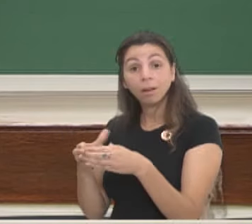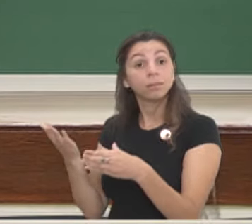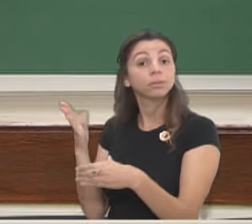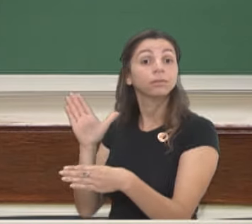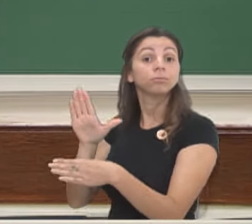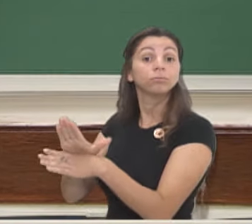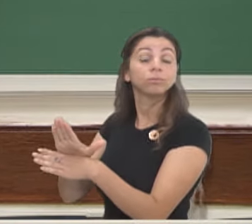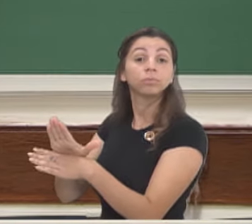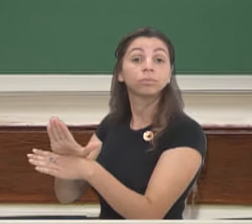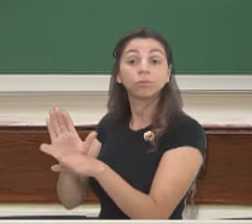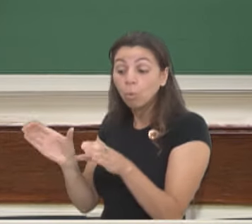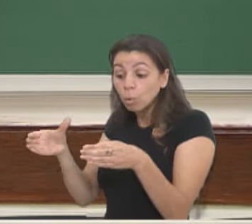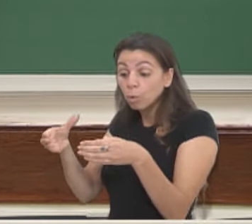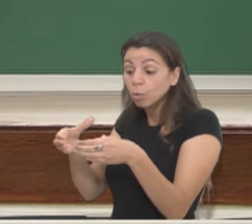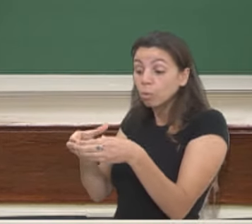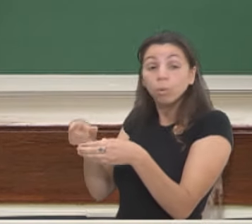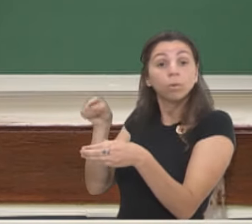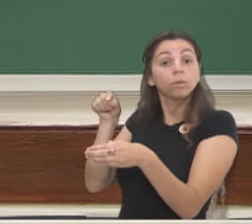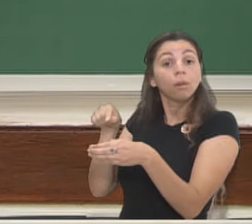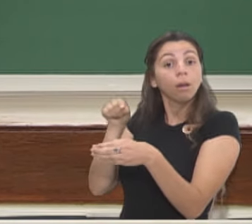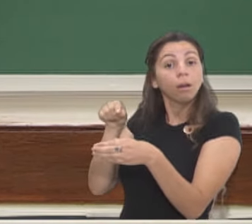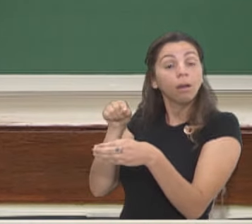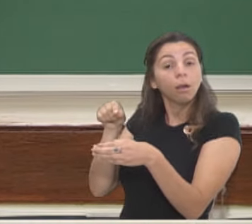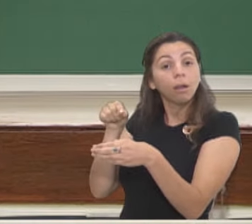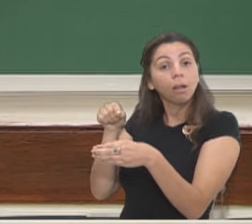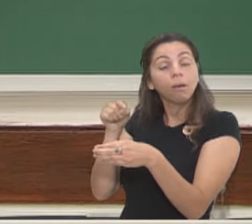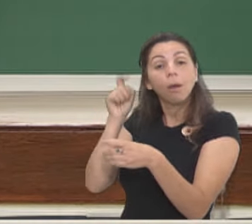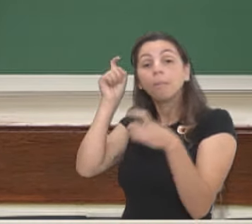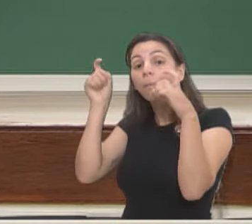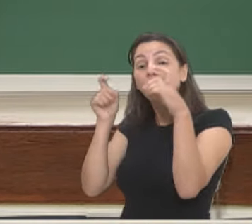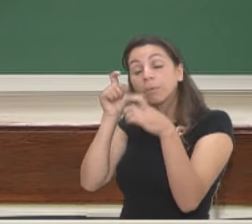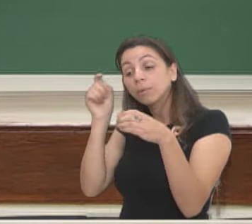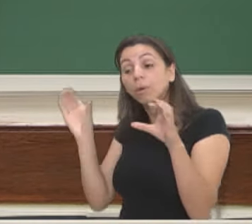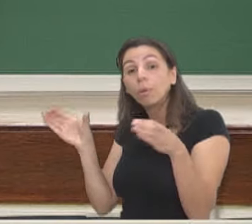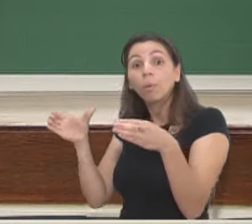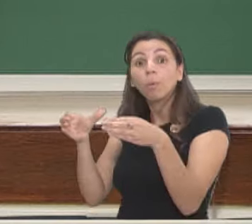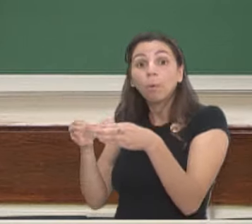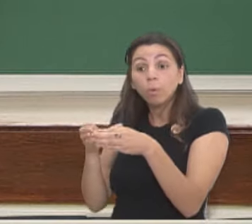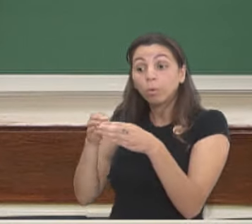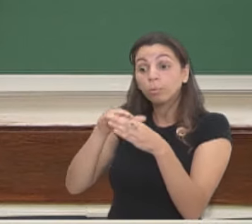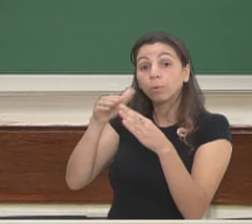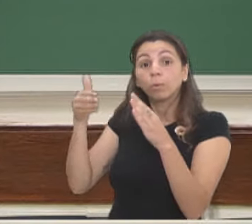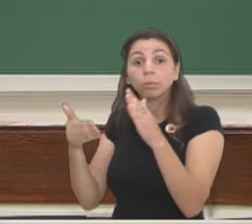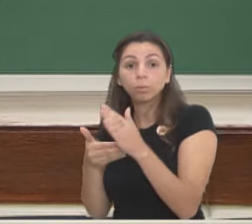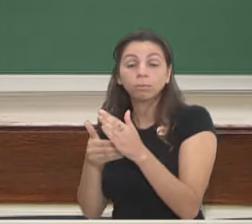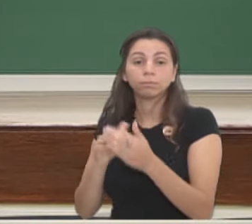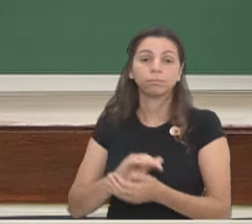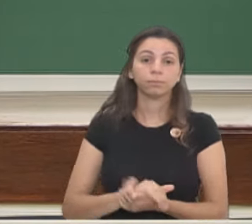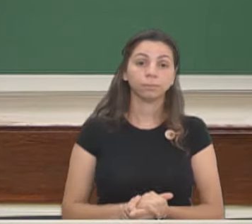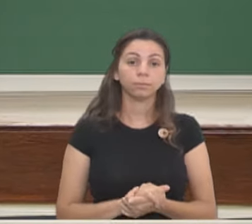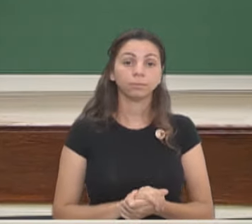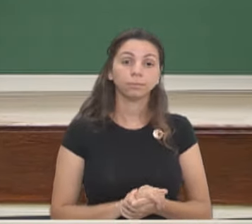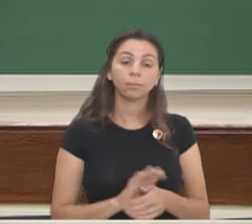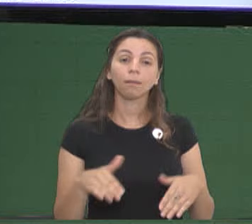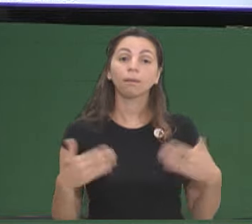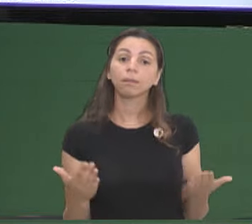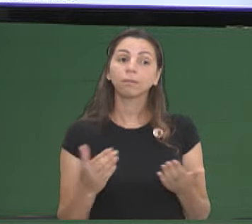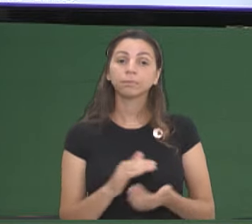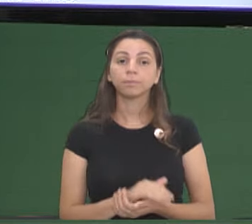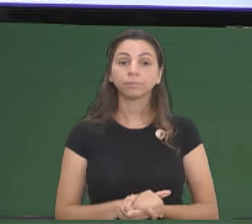questão do coletivo mesmo, a preocupação com o grupo todo, né? Então, aqui nós